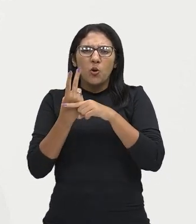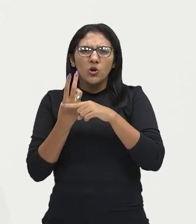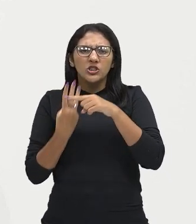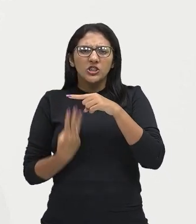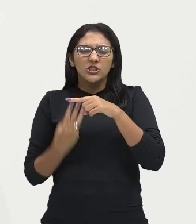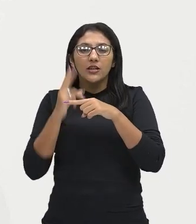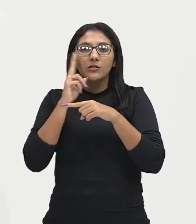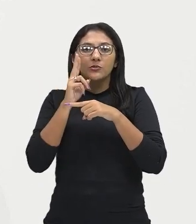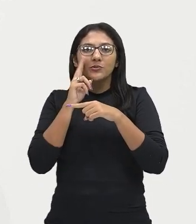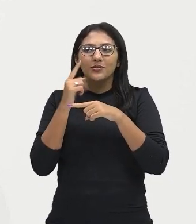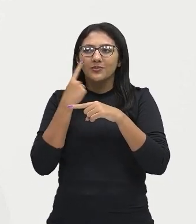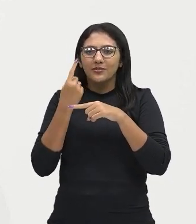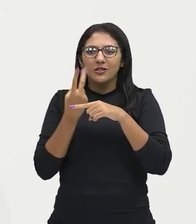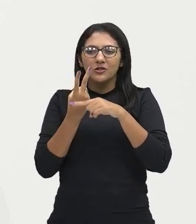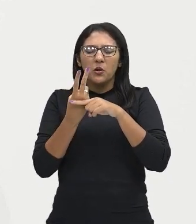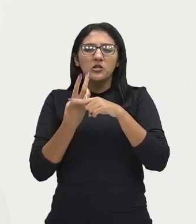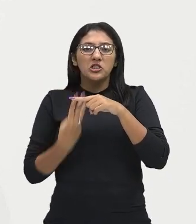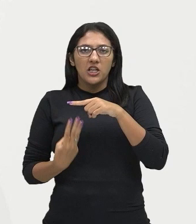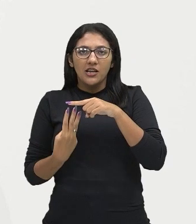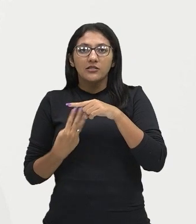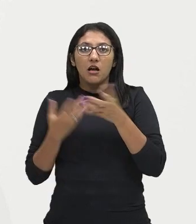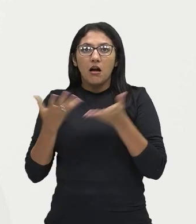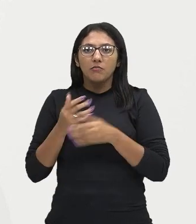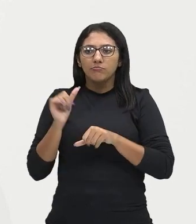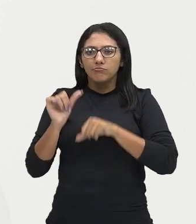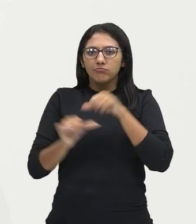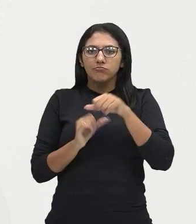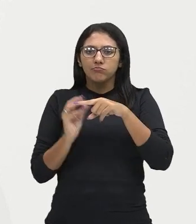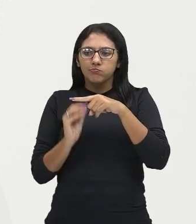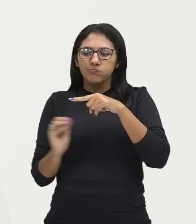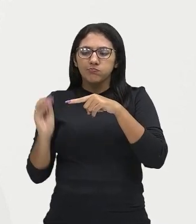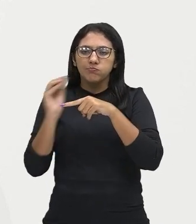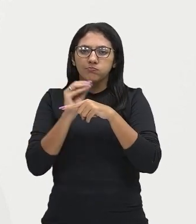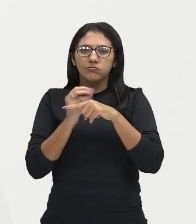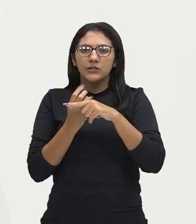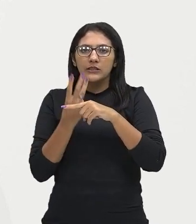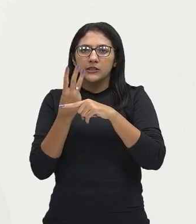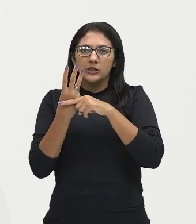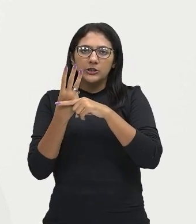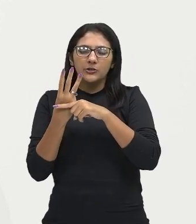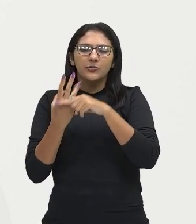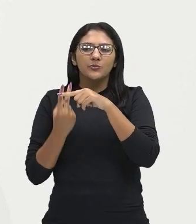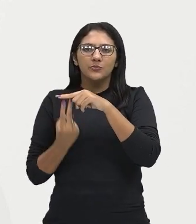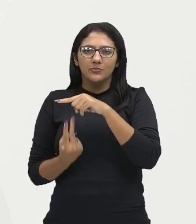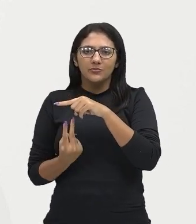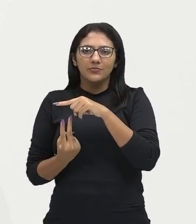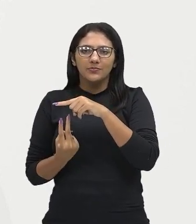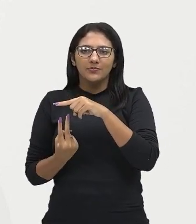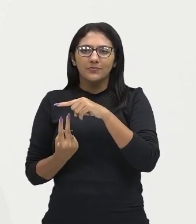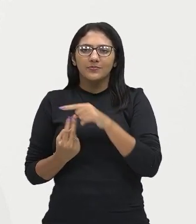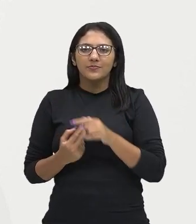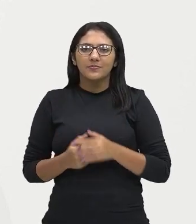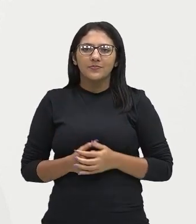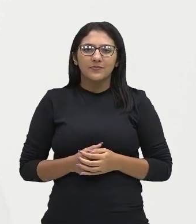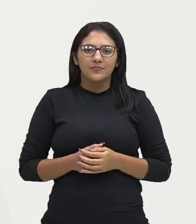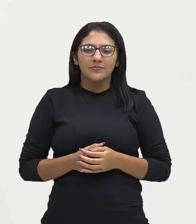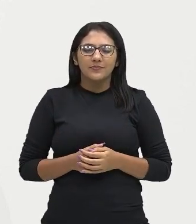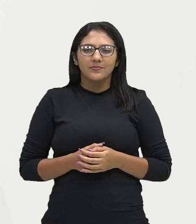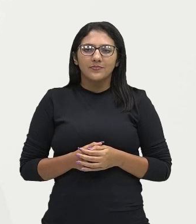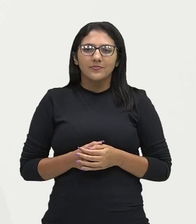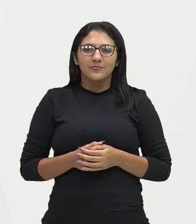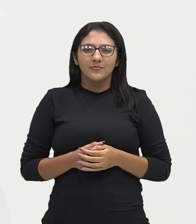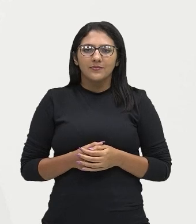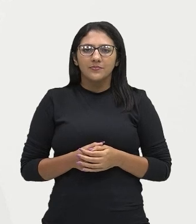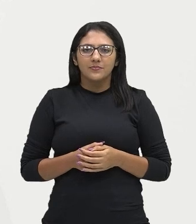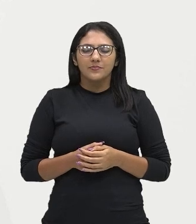aqui a segunda. É 2/3. O inverso vai ficar, então, 3 sobre